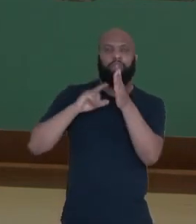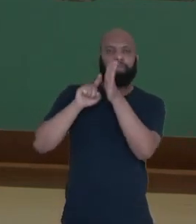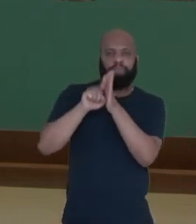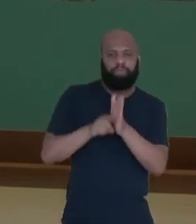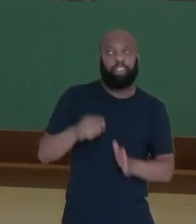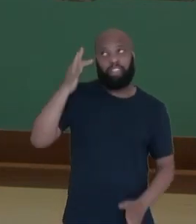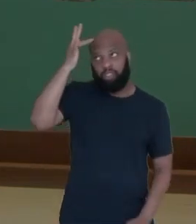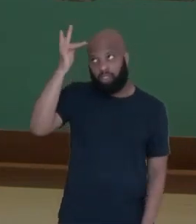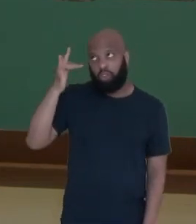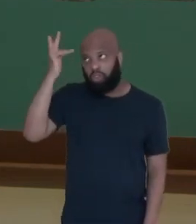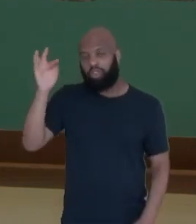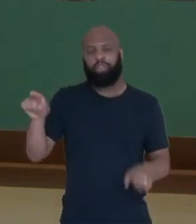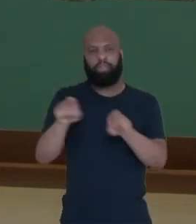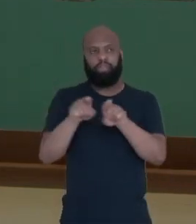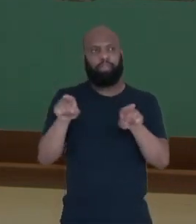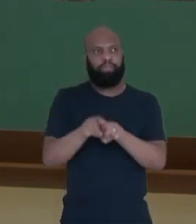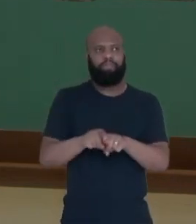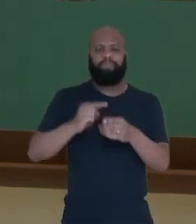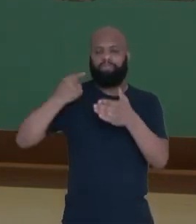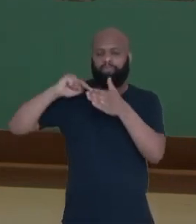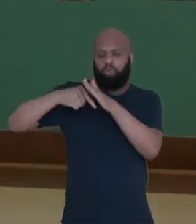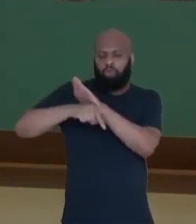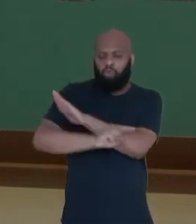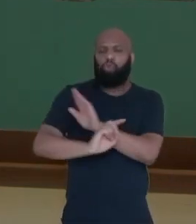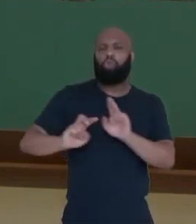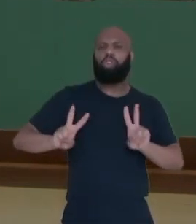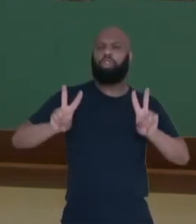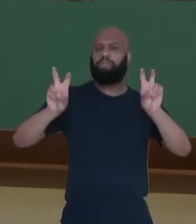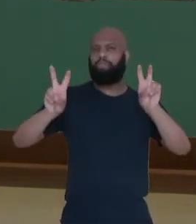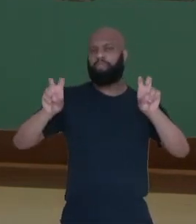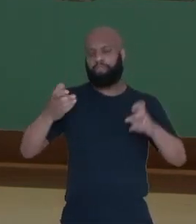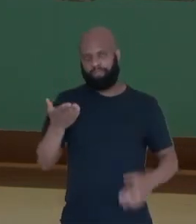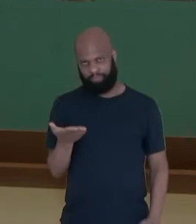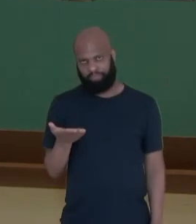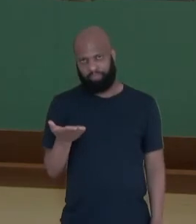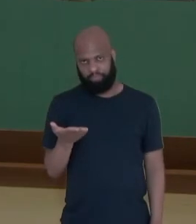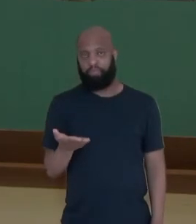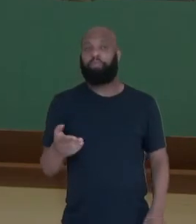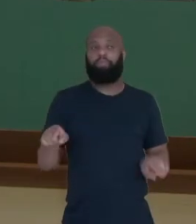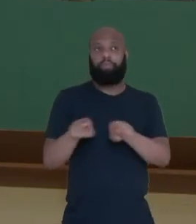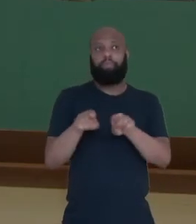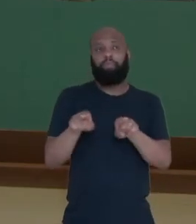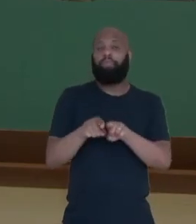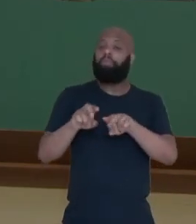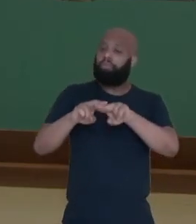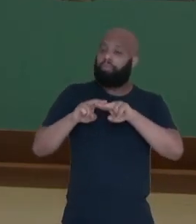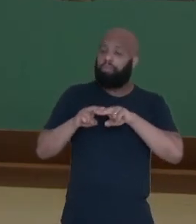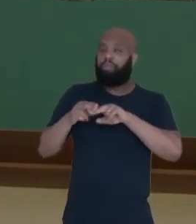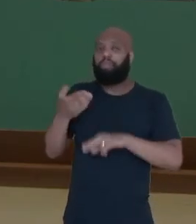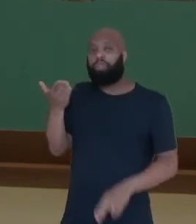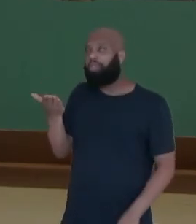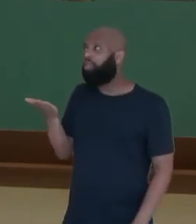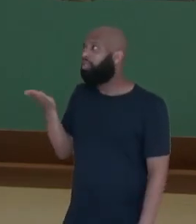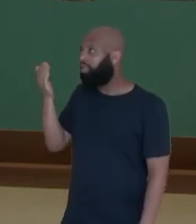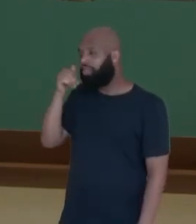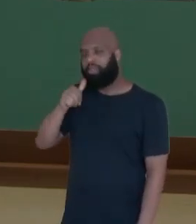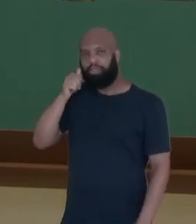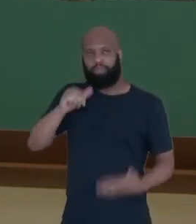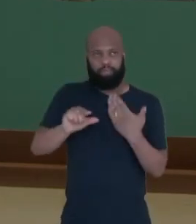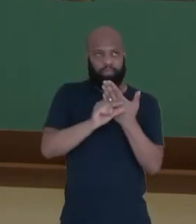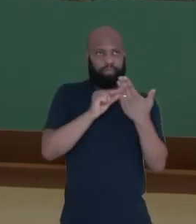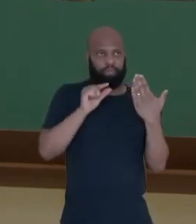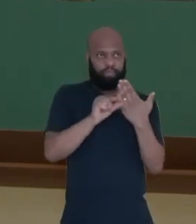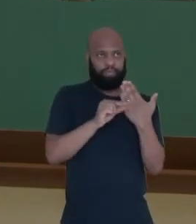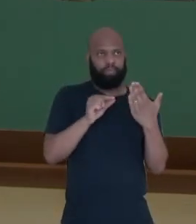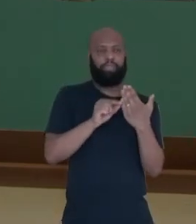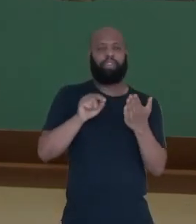investigação filosófica aprofundada sobre este fenômeno e é justamente isso que a Hannah